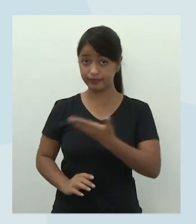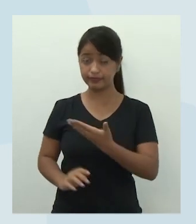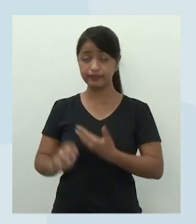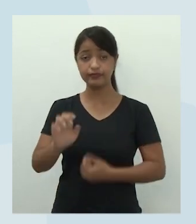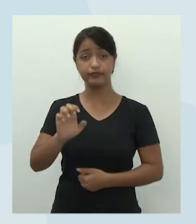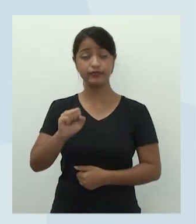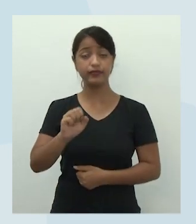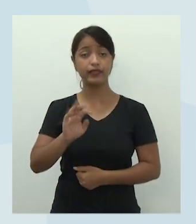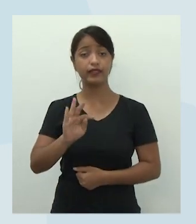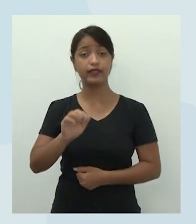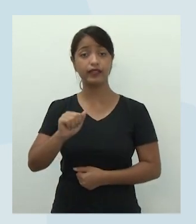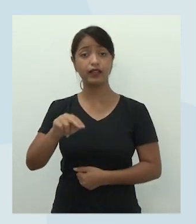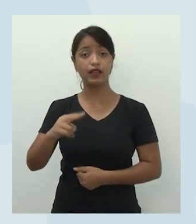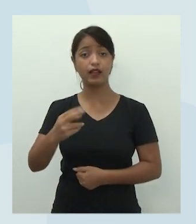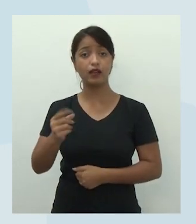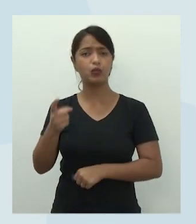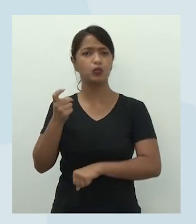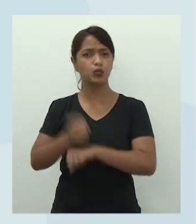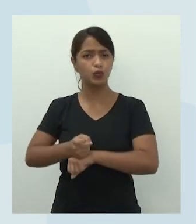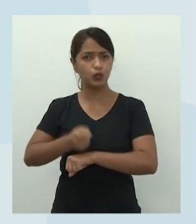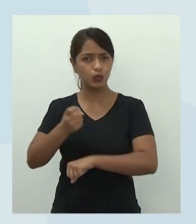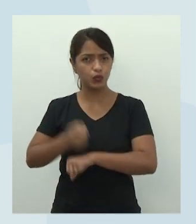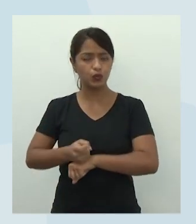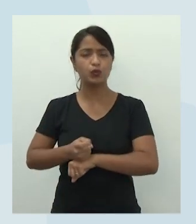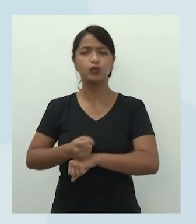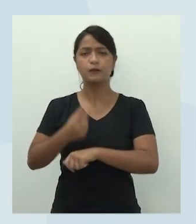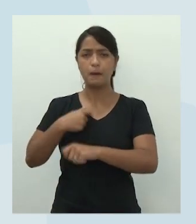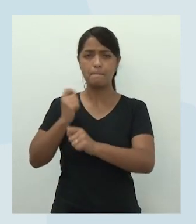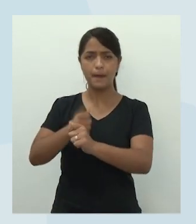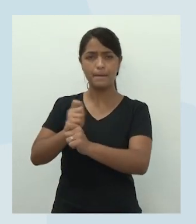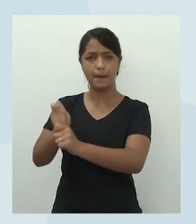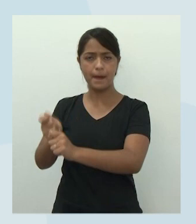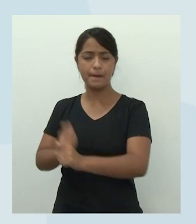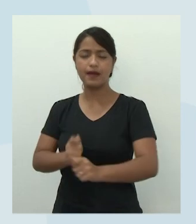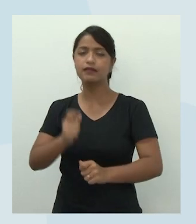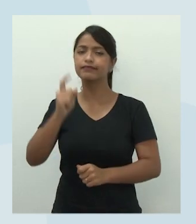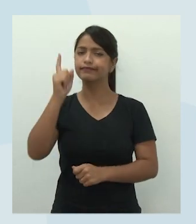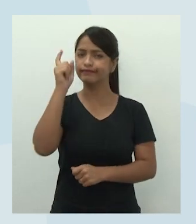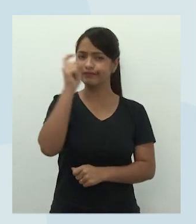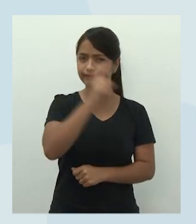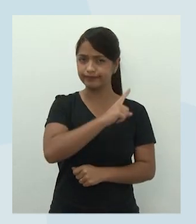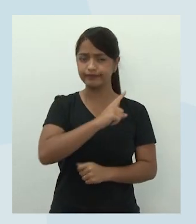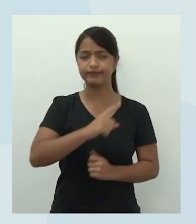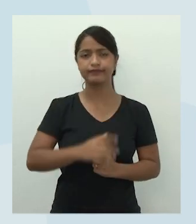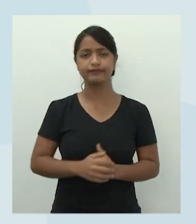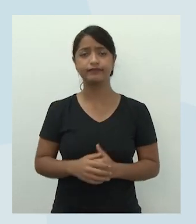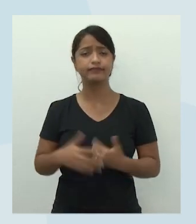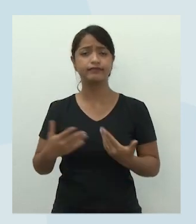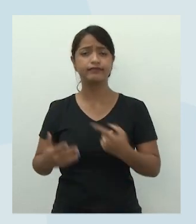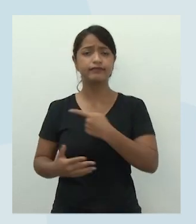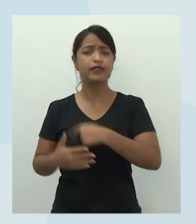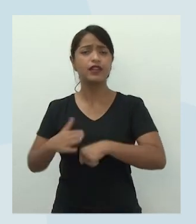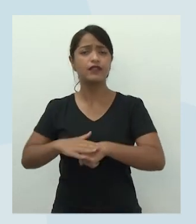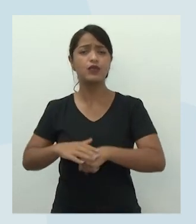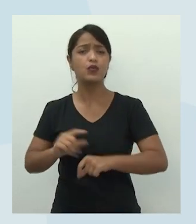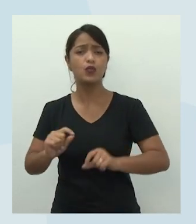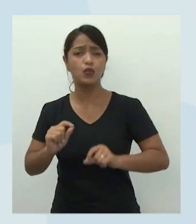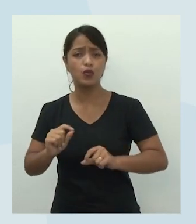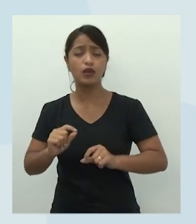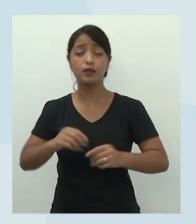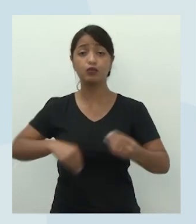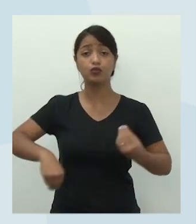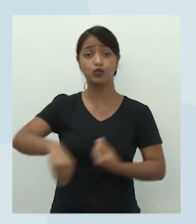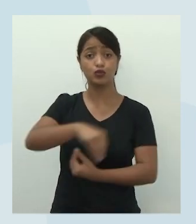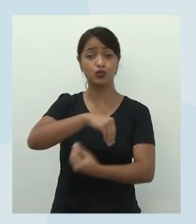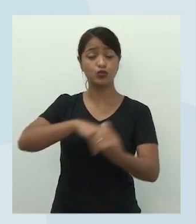extremamente duro, é difícil de você moldá-lo. Então, eles acabavam fazendo uma liga metálica juntamente com o